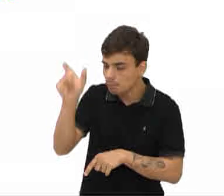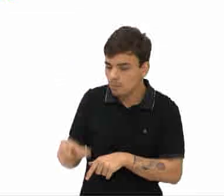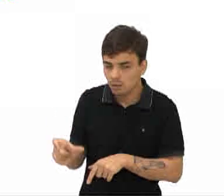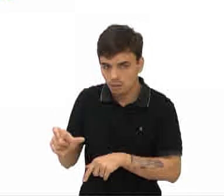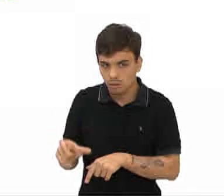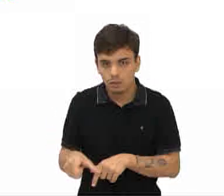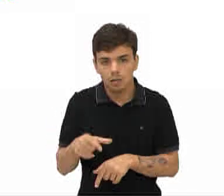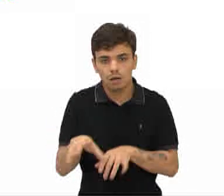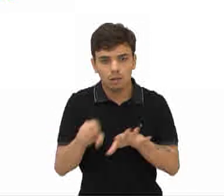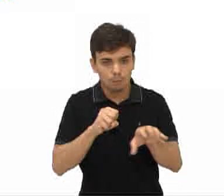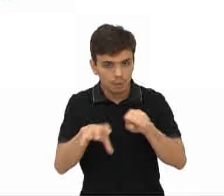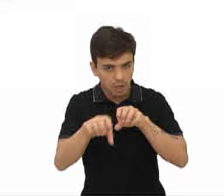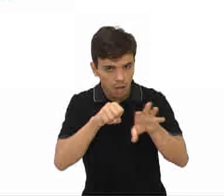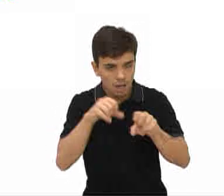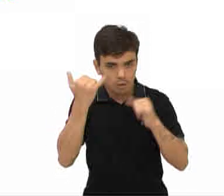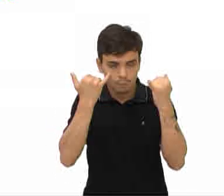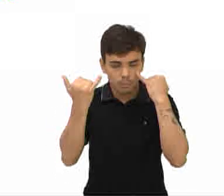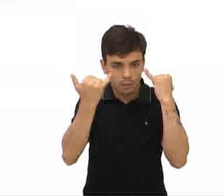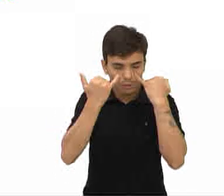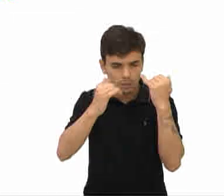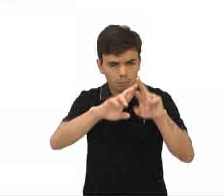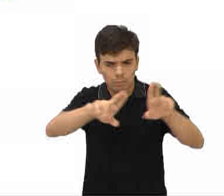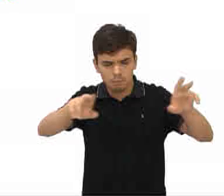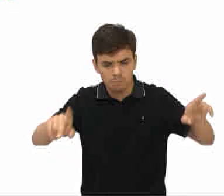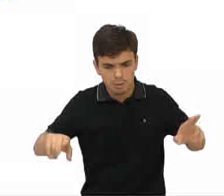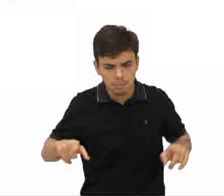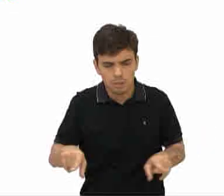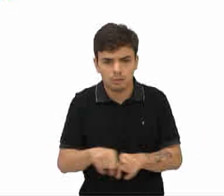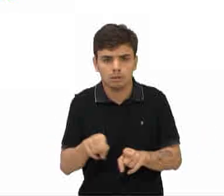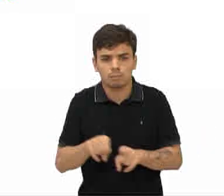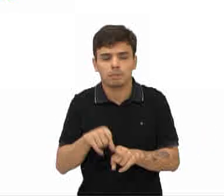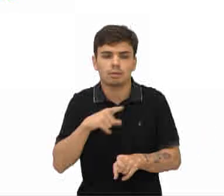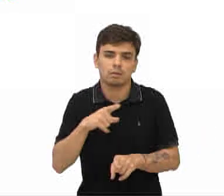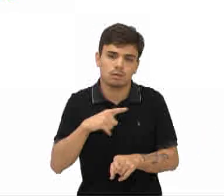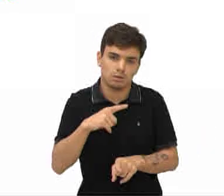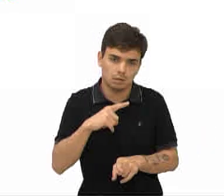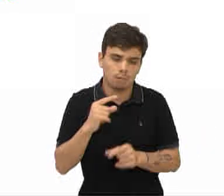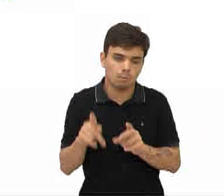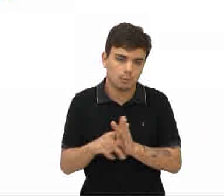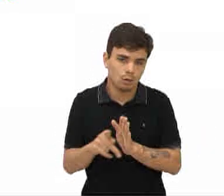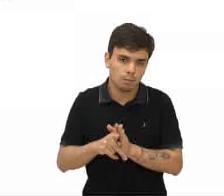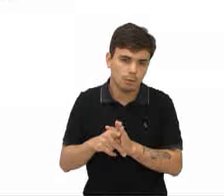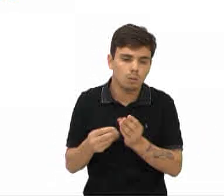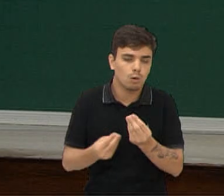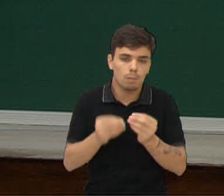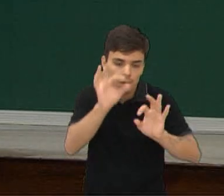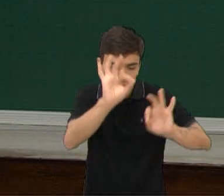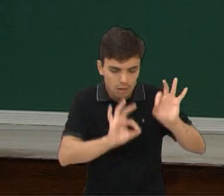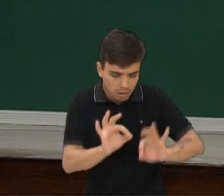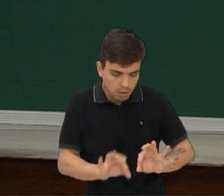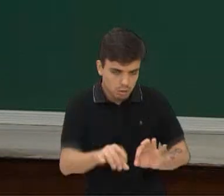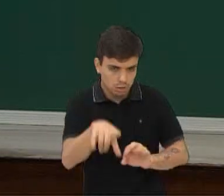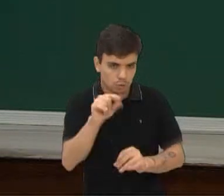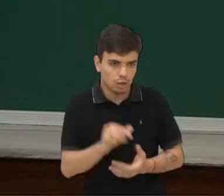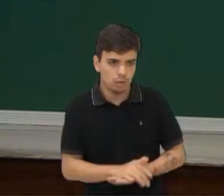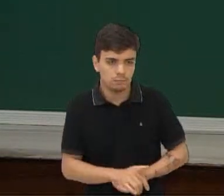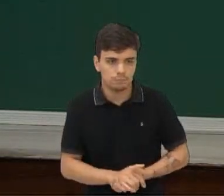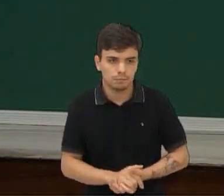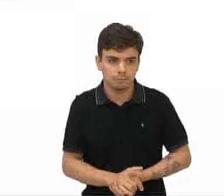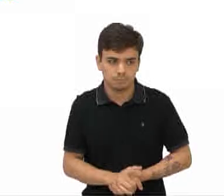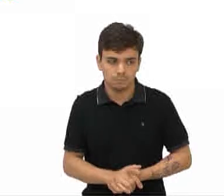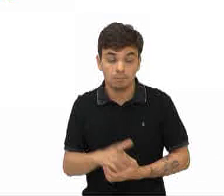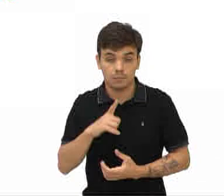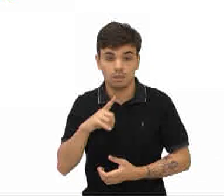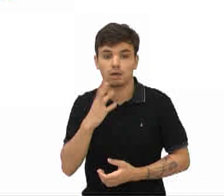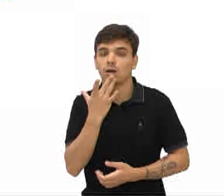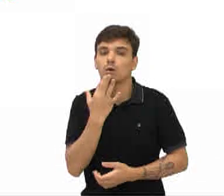buscar informações de fontes variadas e manter em mente o filtro a que ele é submetido. Reparem que o colorido representa ali